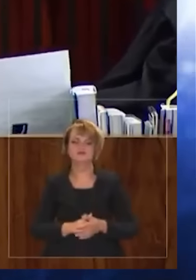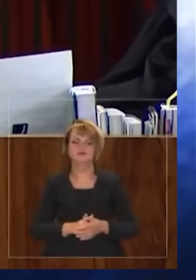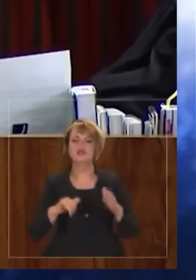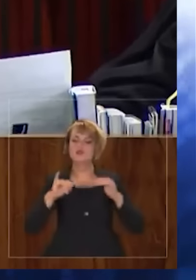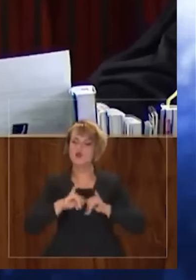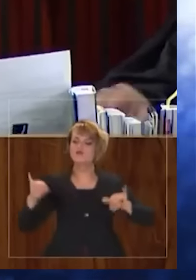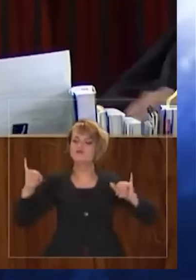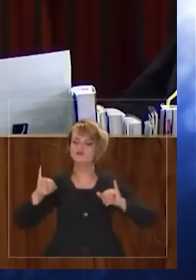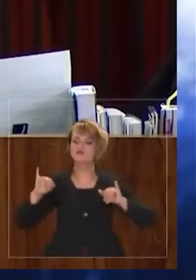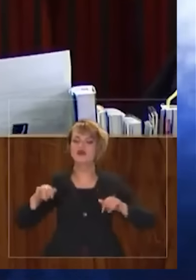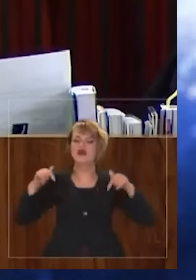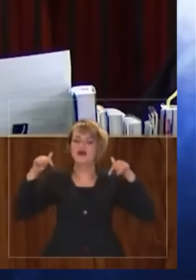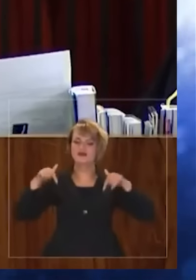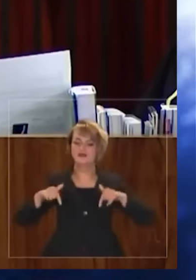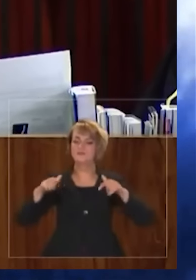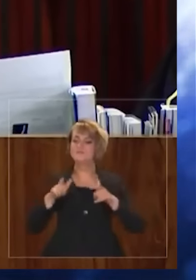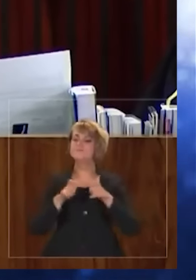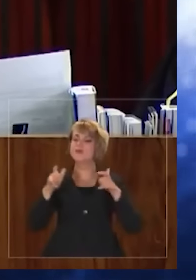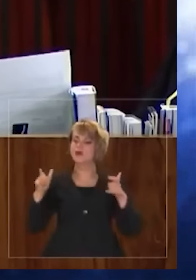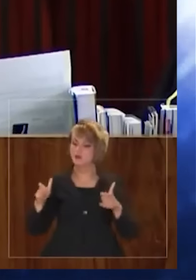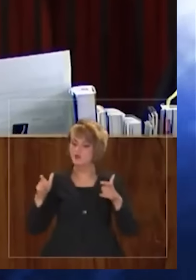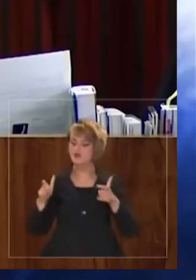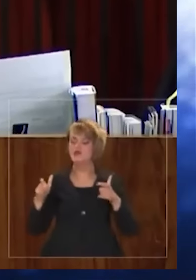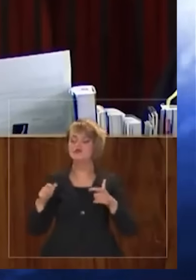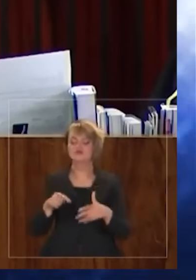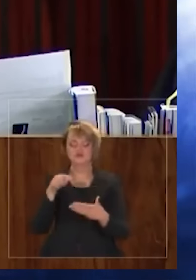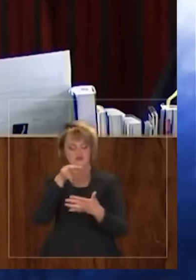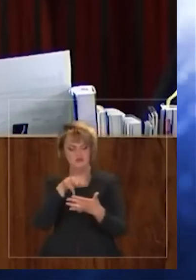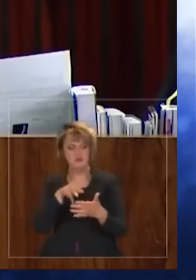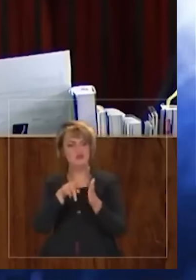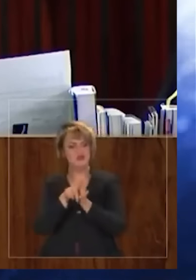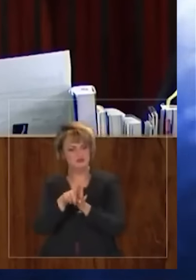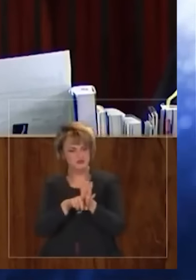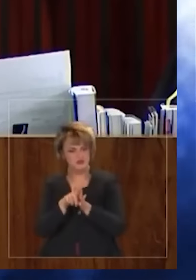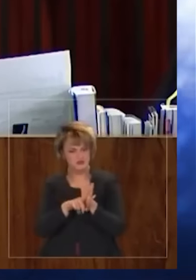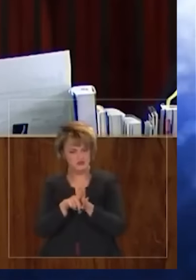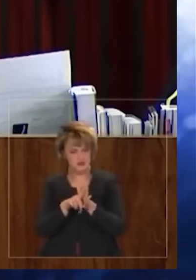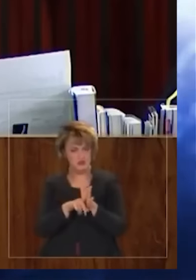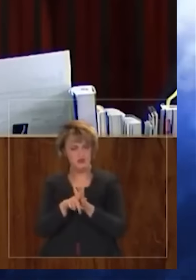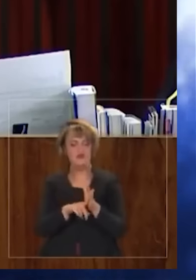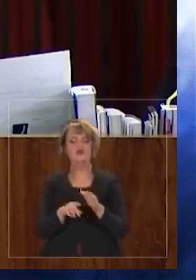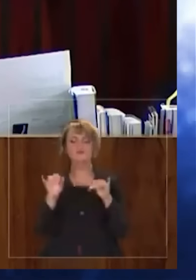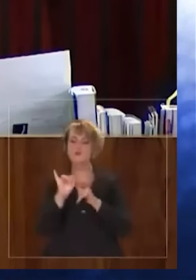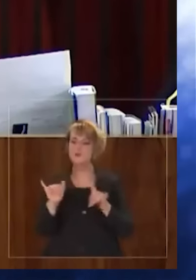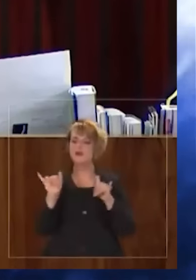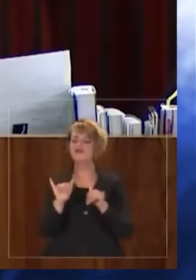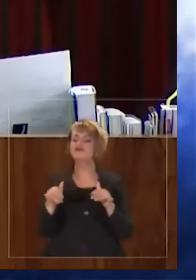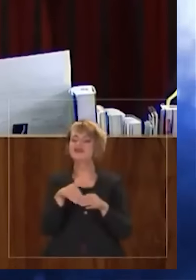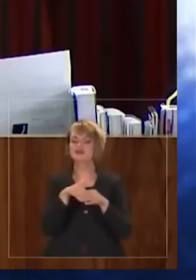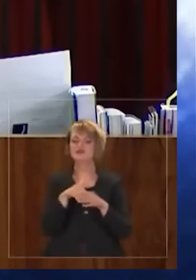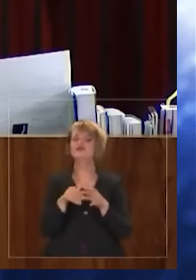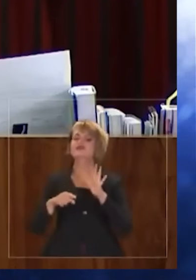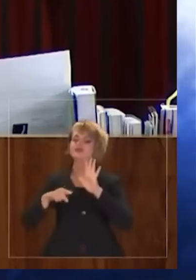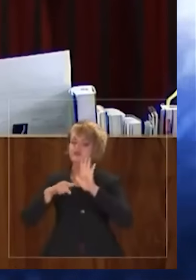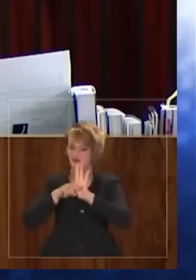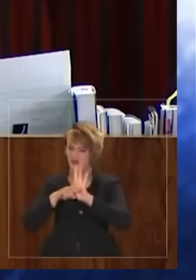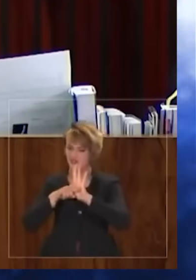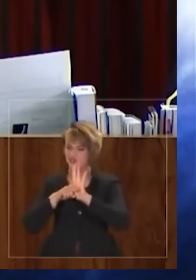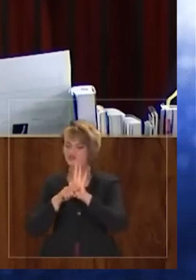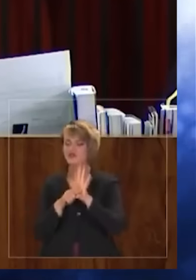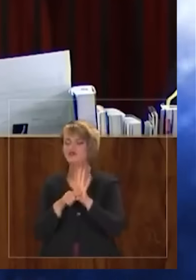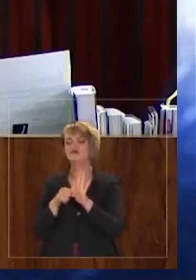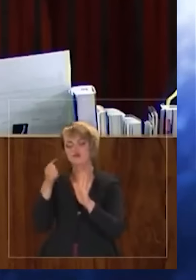resultado o tribunal por maioria julgou procedente a representação por propaganda eleitoral negativa em relação a todos